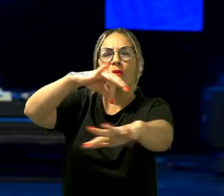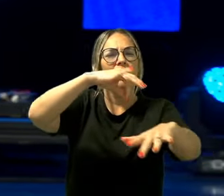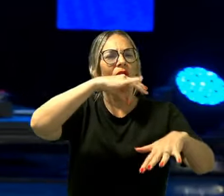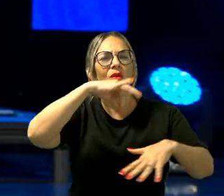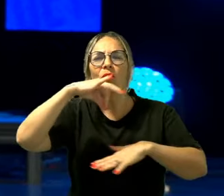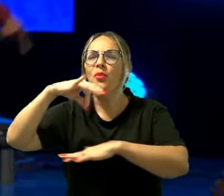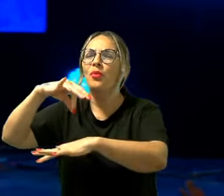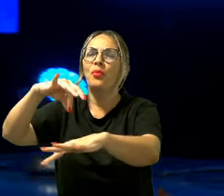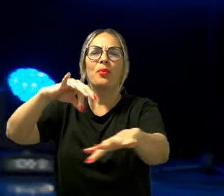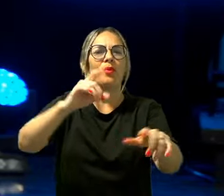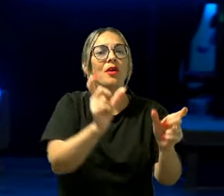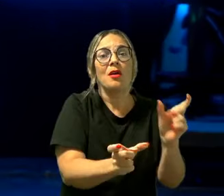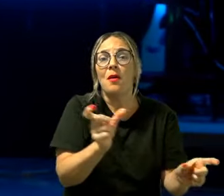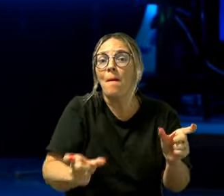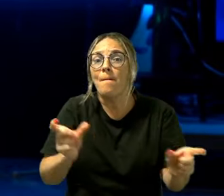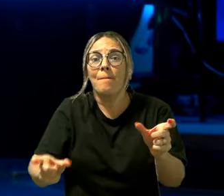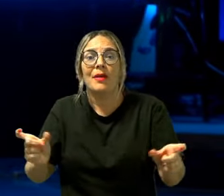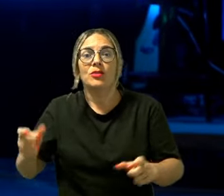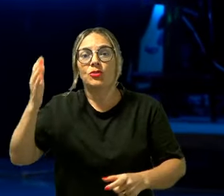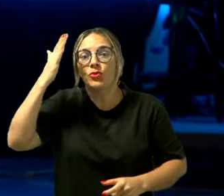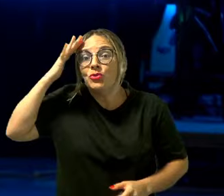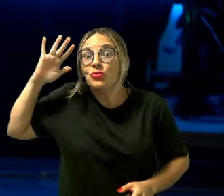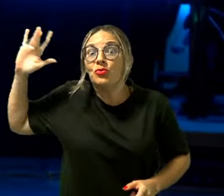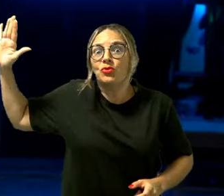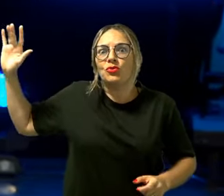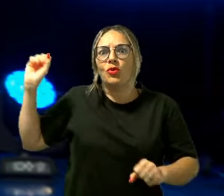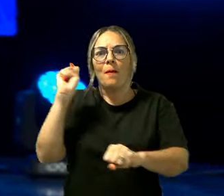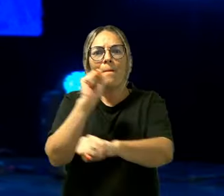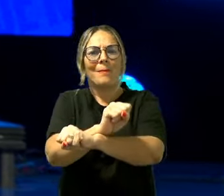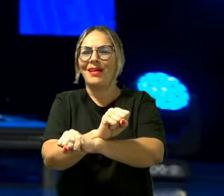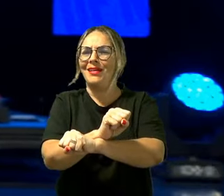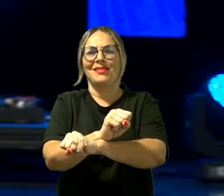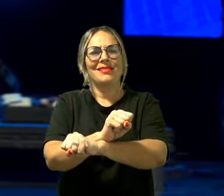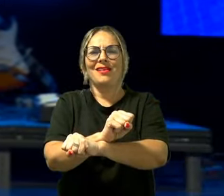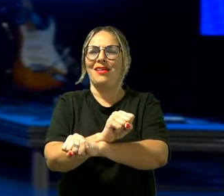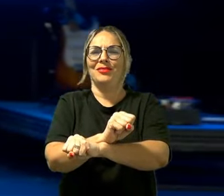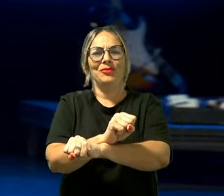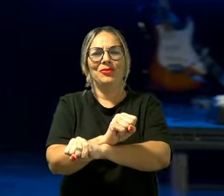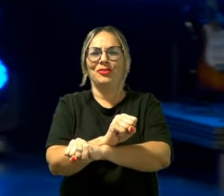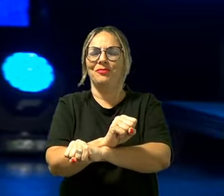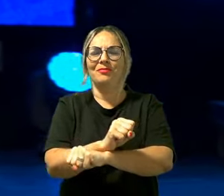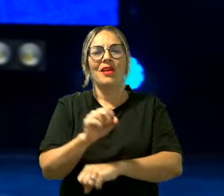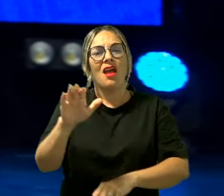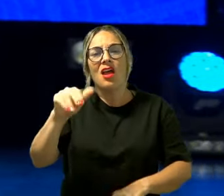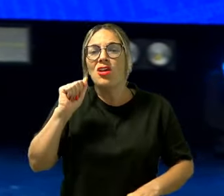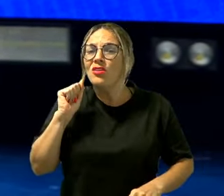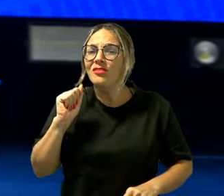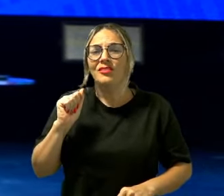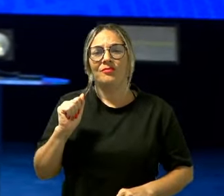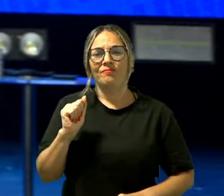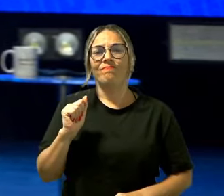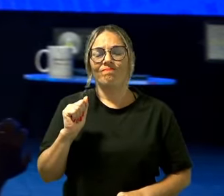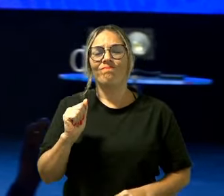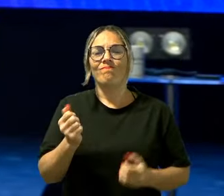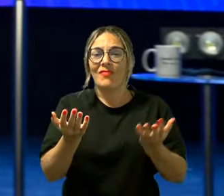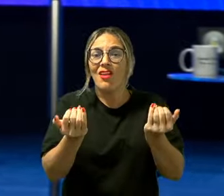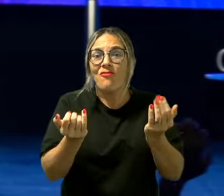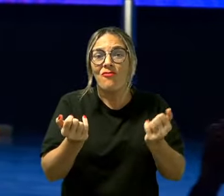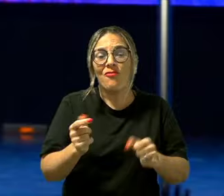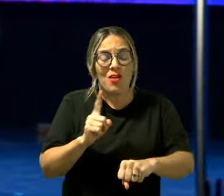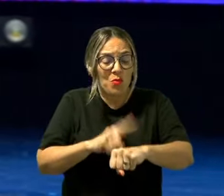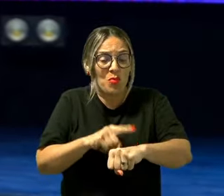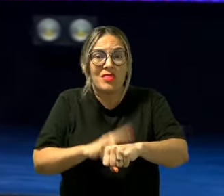muita gente com sonho paralisado, chamado paralisado, ministério paralisado. Ei, Deus está falando: vem uma etapa